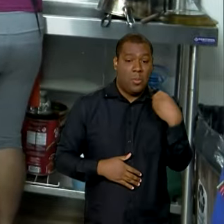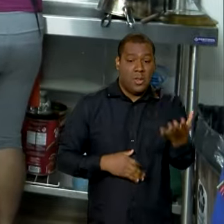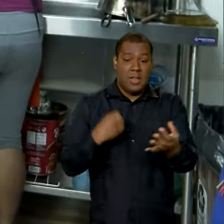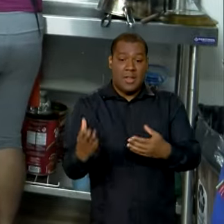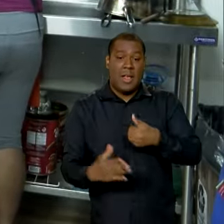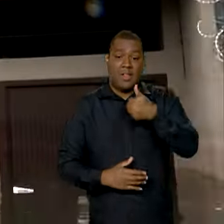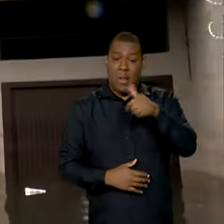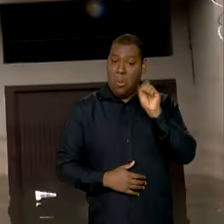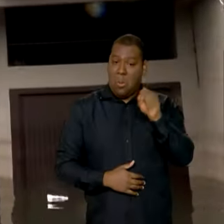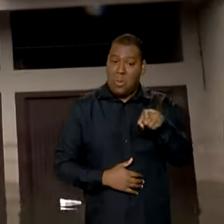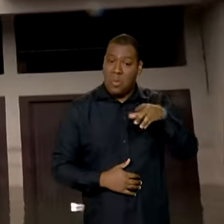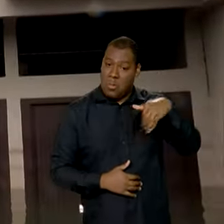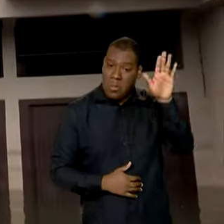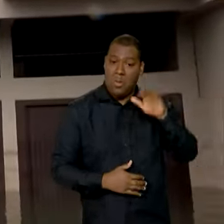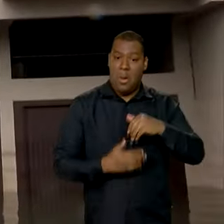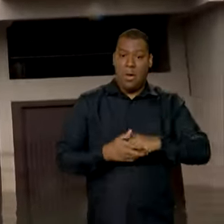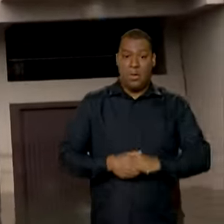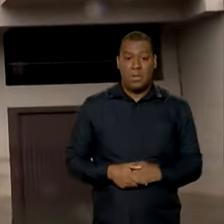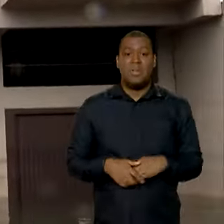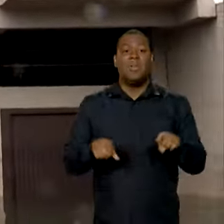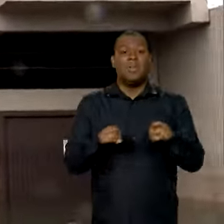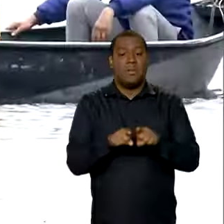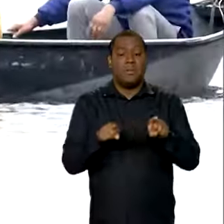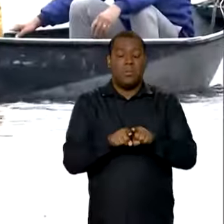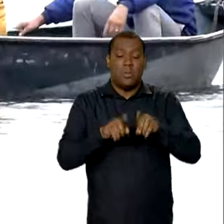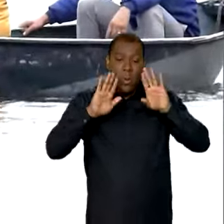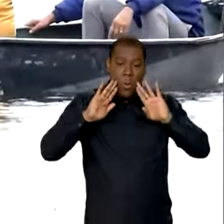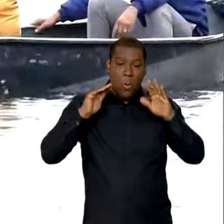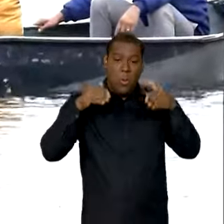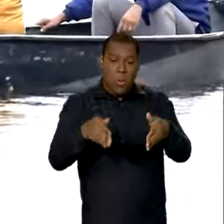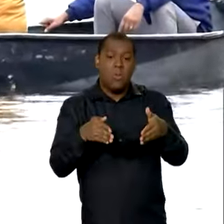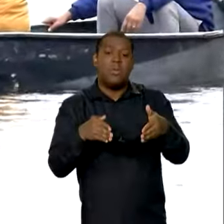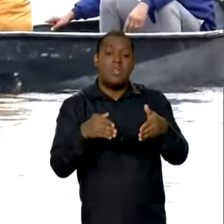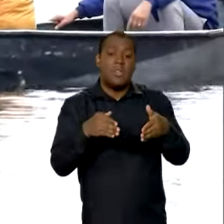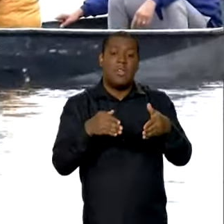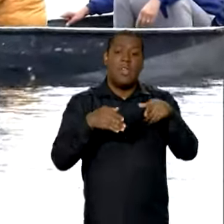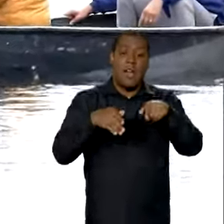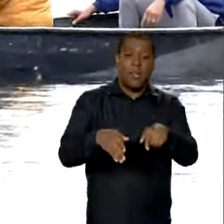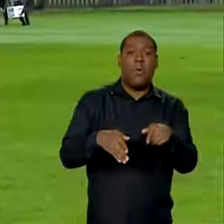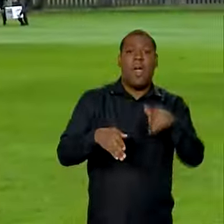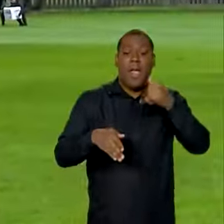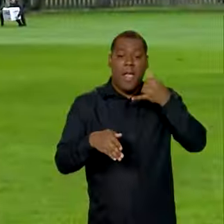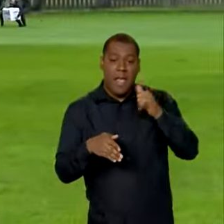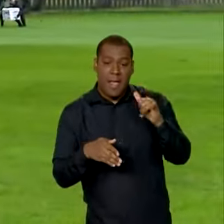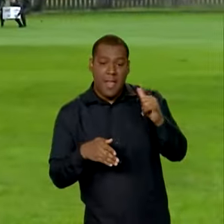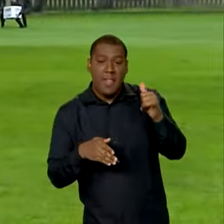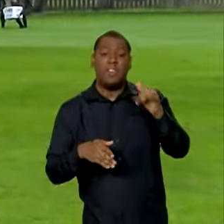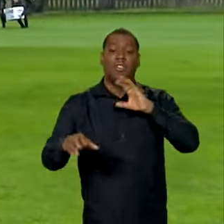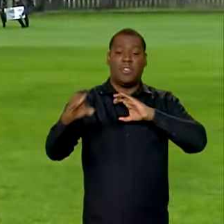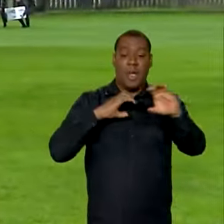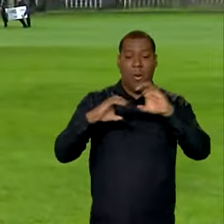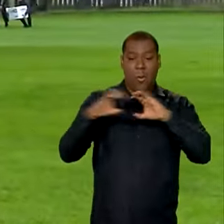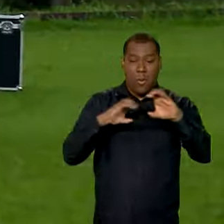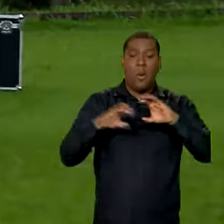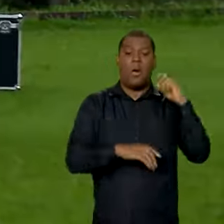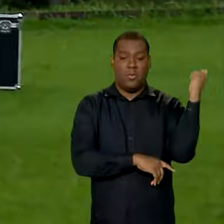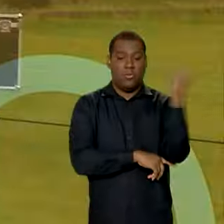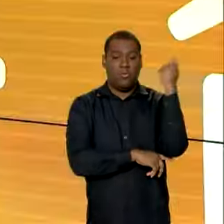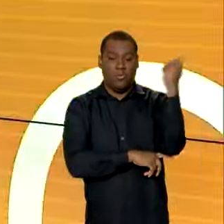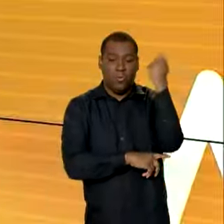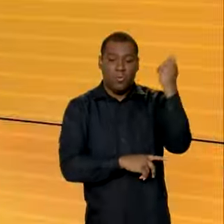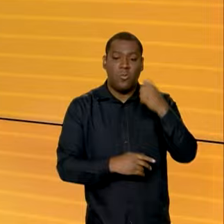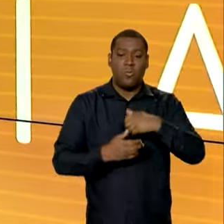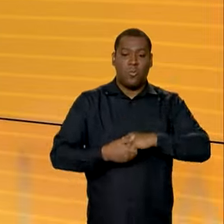e desalojados. As ações também se concentram em restabelecer a energia elétrica e a comunicação na região. E